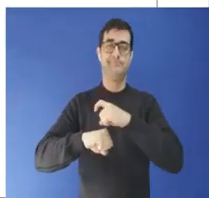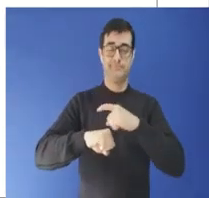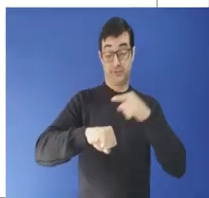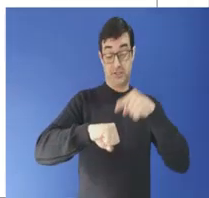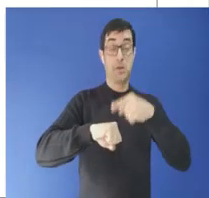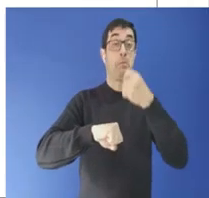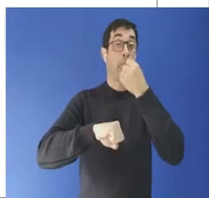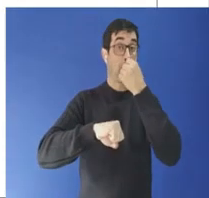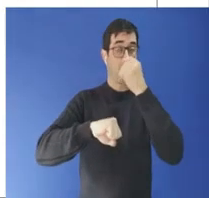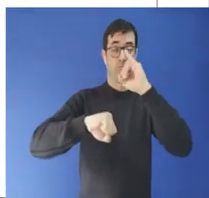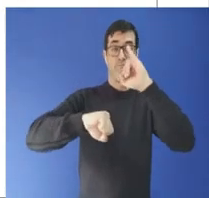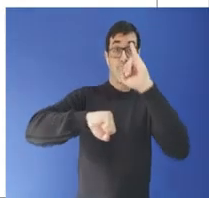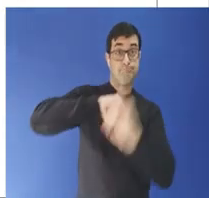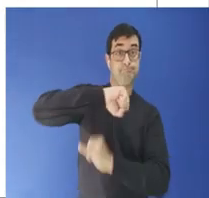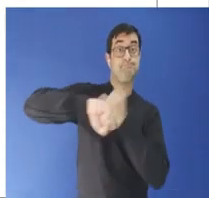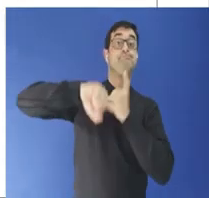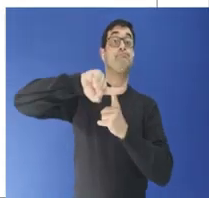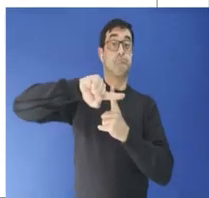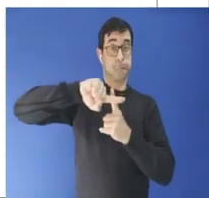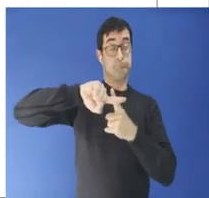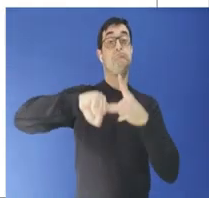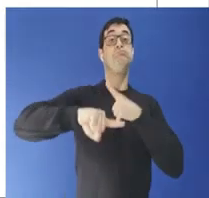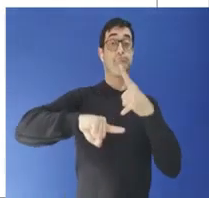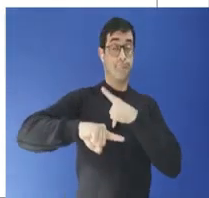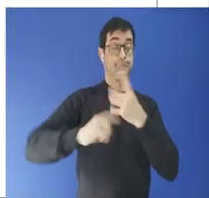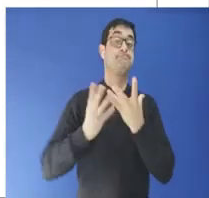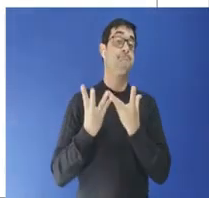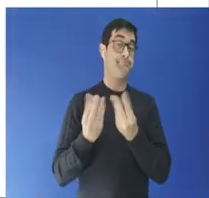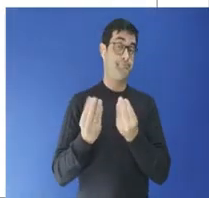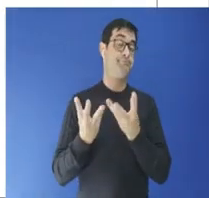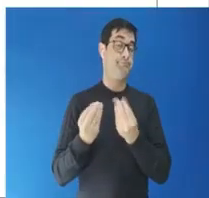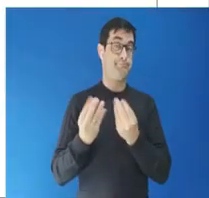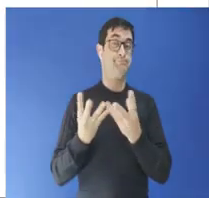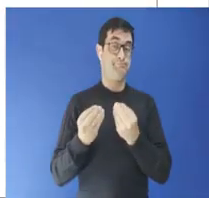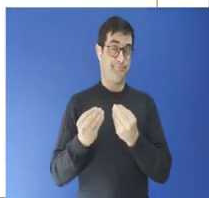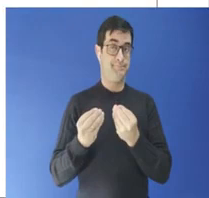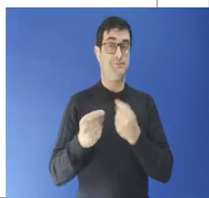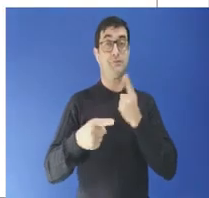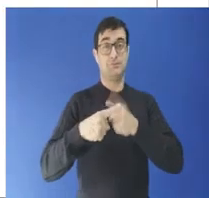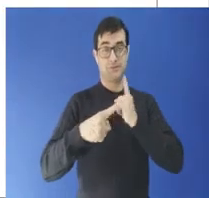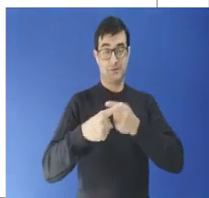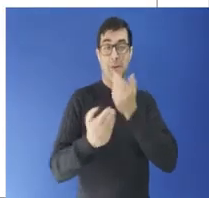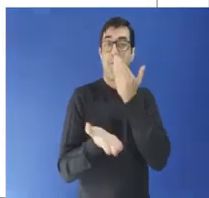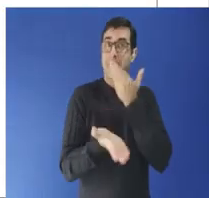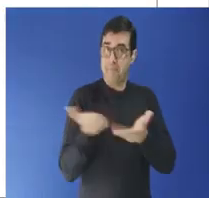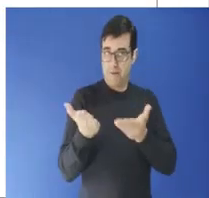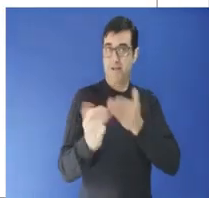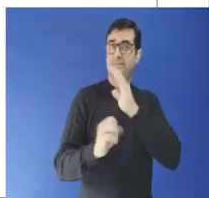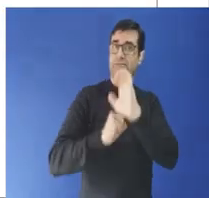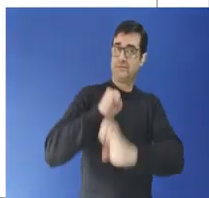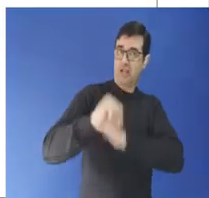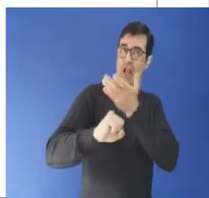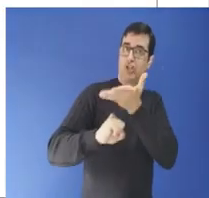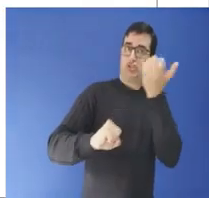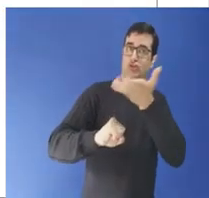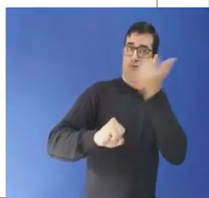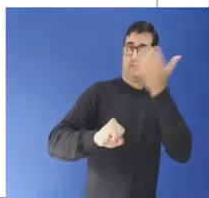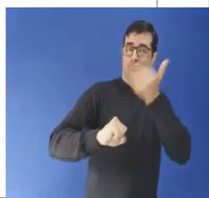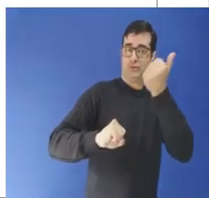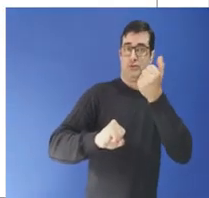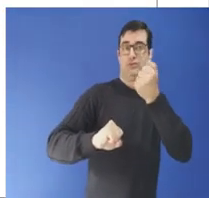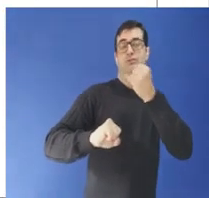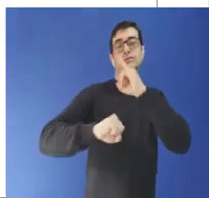formam bons cátions, que são espécies carregadas positivamente devido à perda de elétrons. E